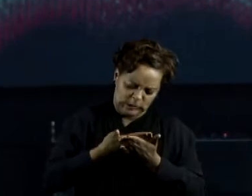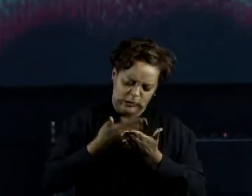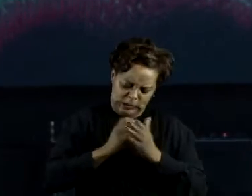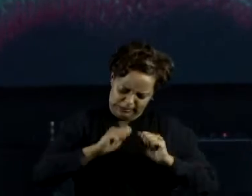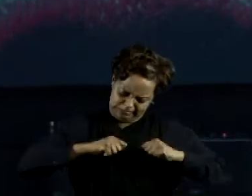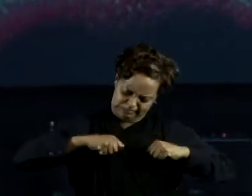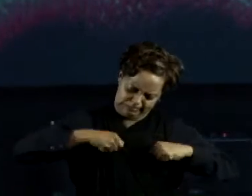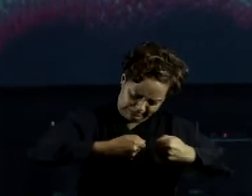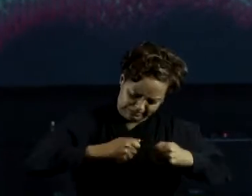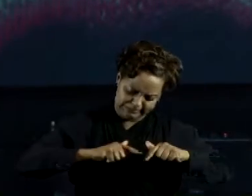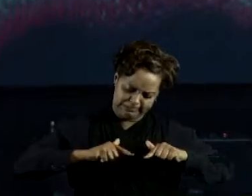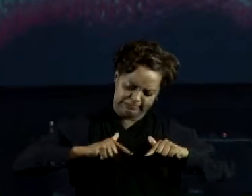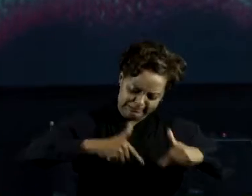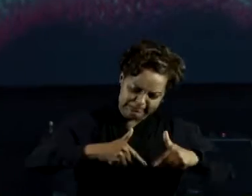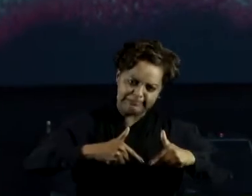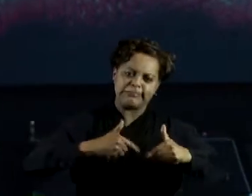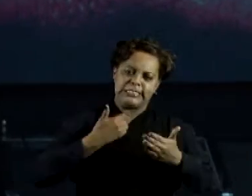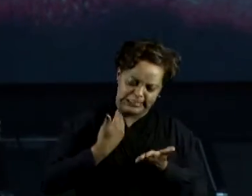horas de dedicação.